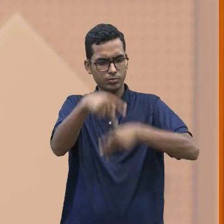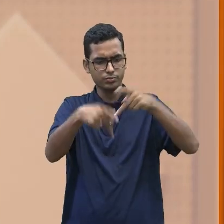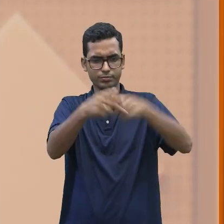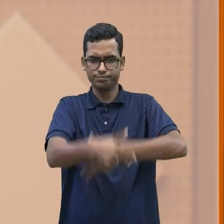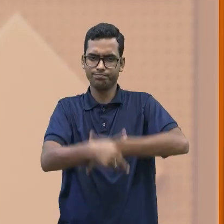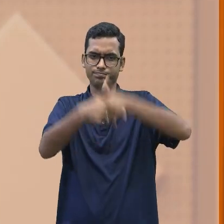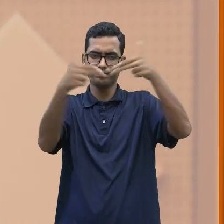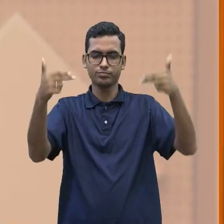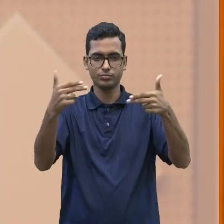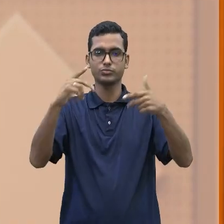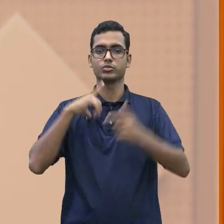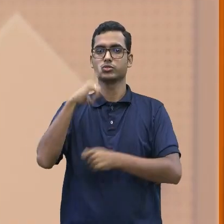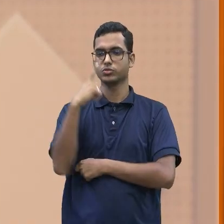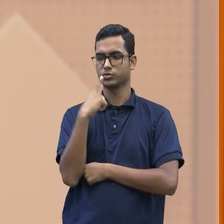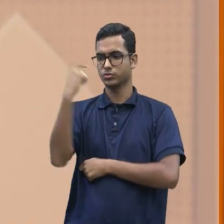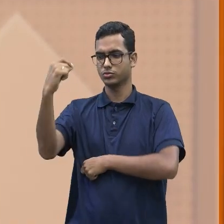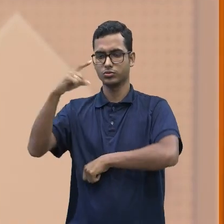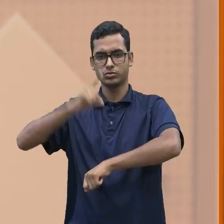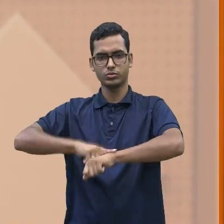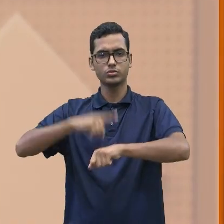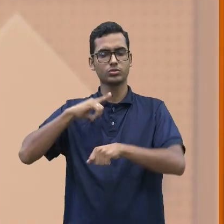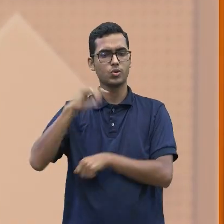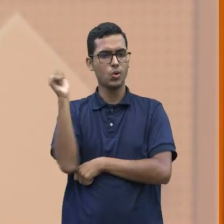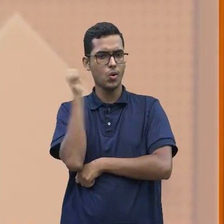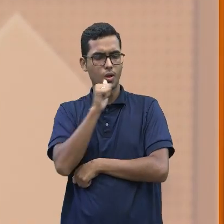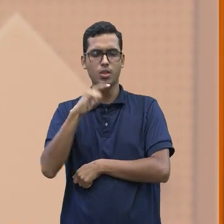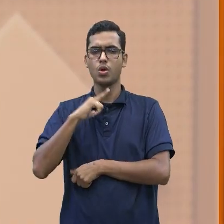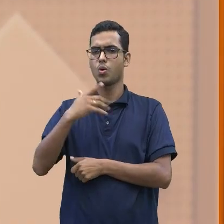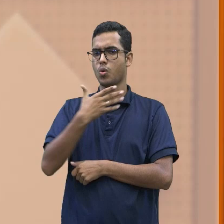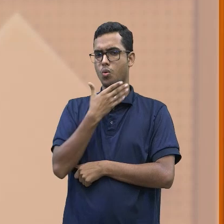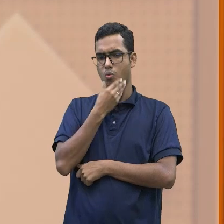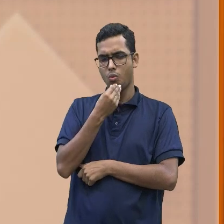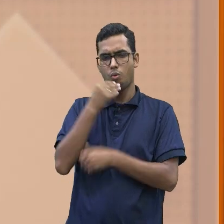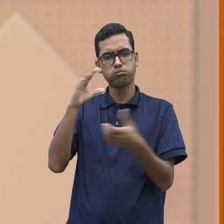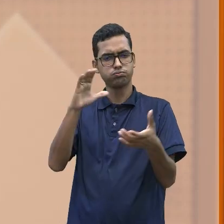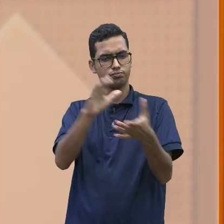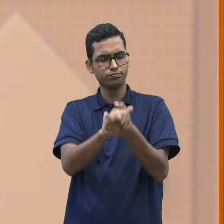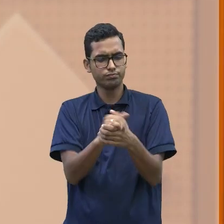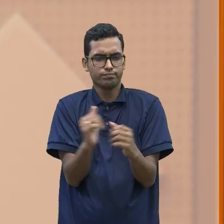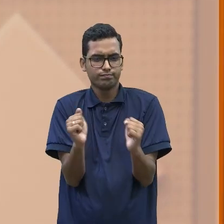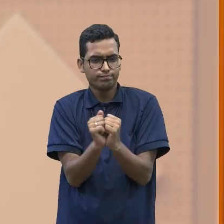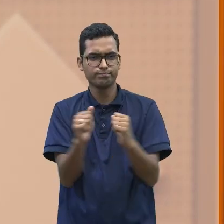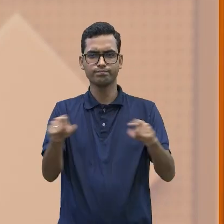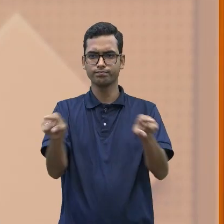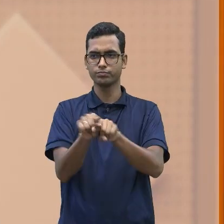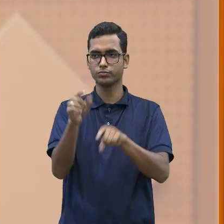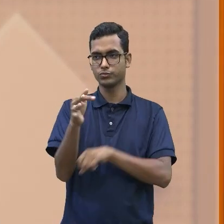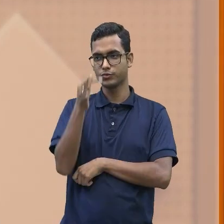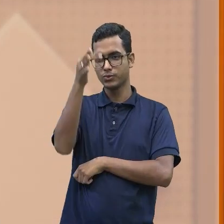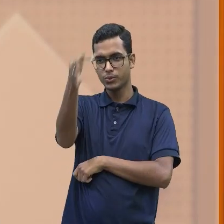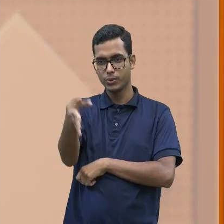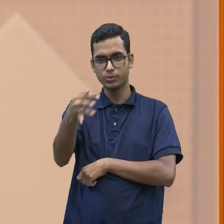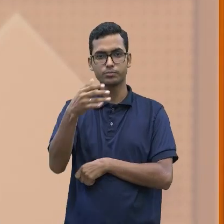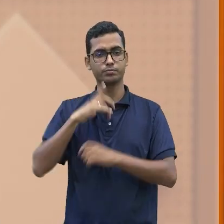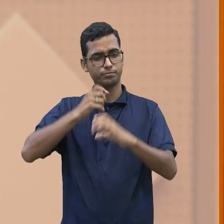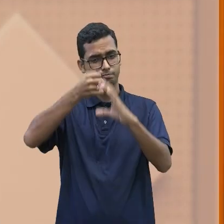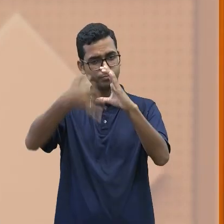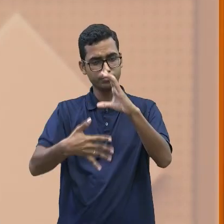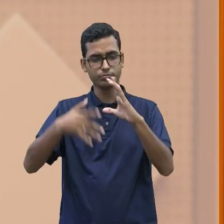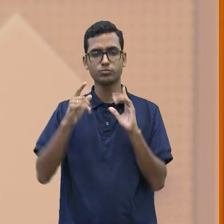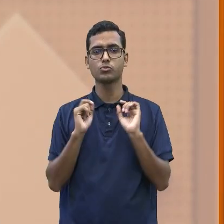ali escolhida para ter um parceiro, para ter um futuro marido, certo? Então essas são